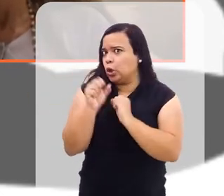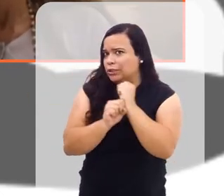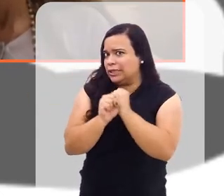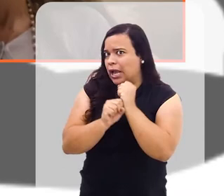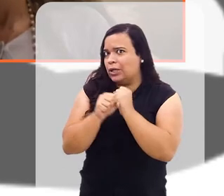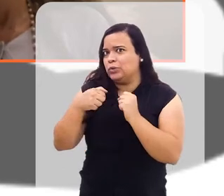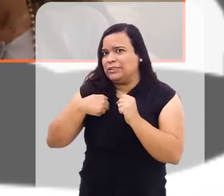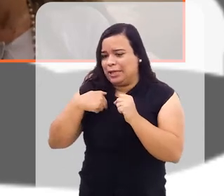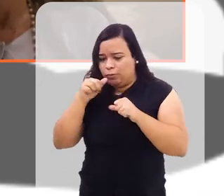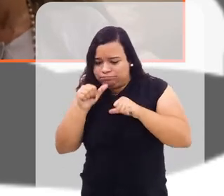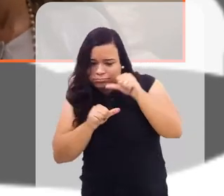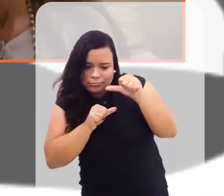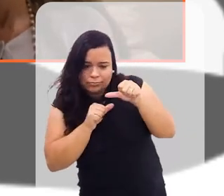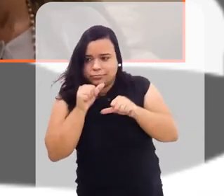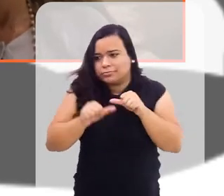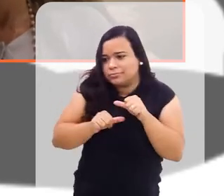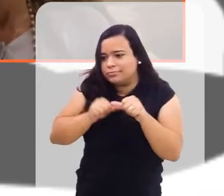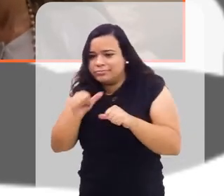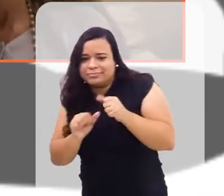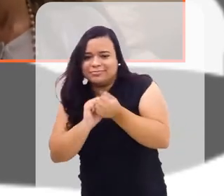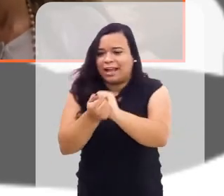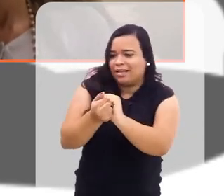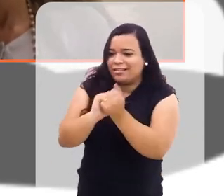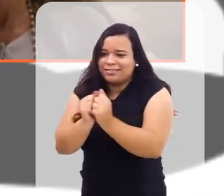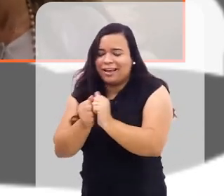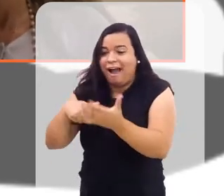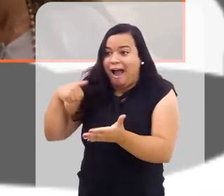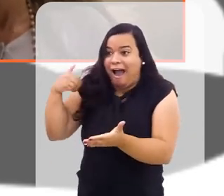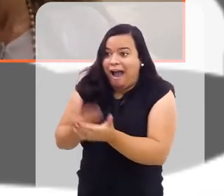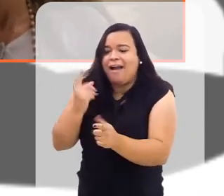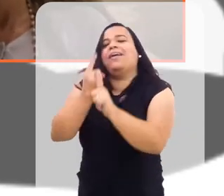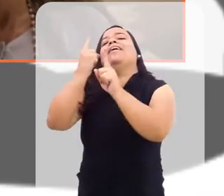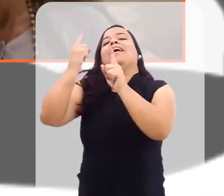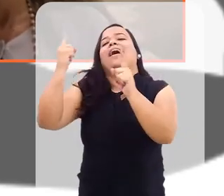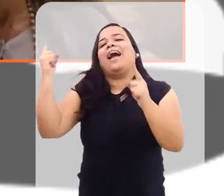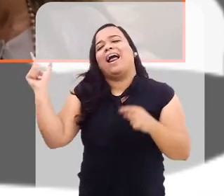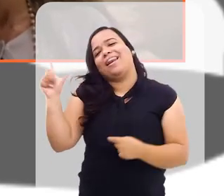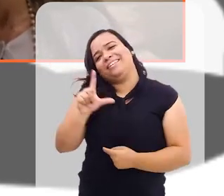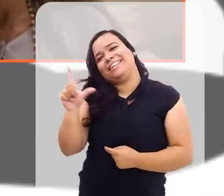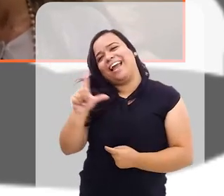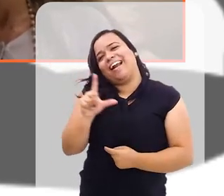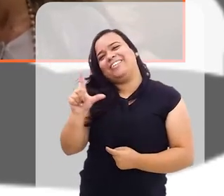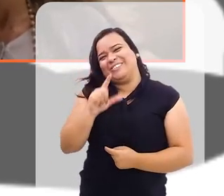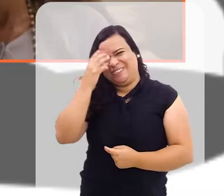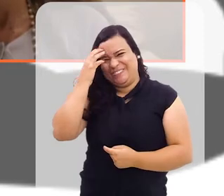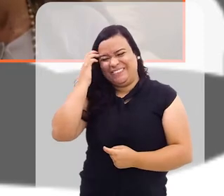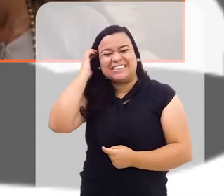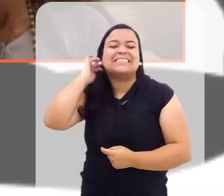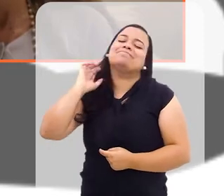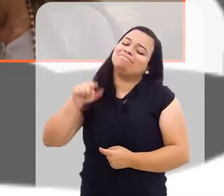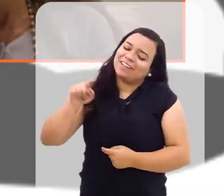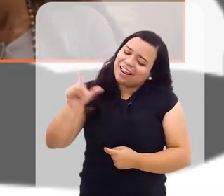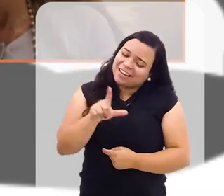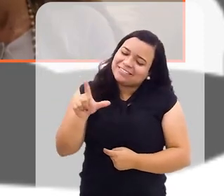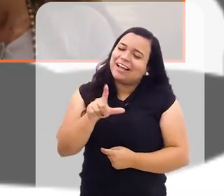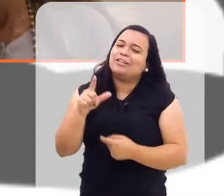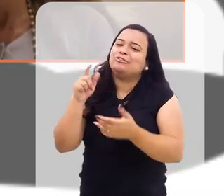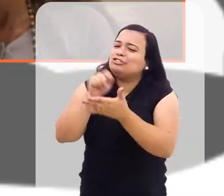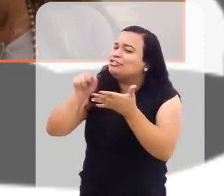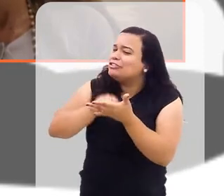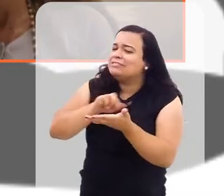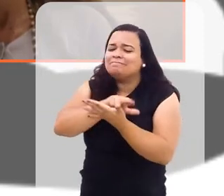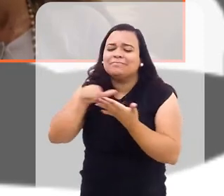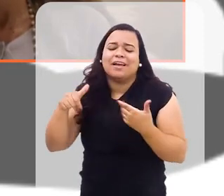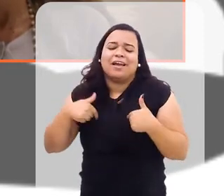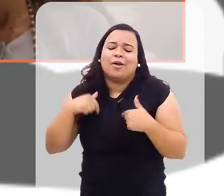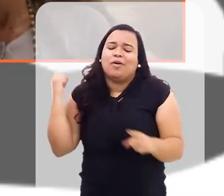reinventei várias vezes, até encontrar definitivamente a literatura, que foi aonde eu realmente me